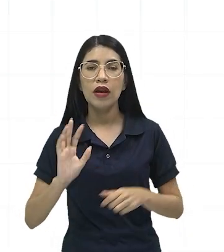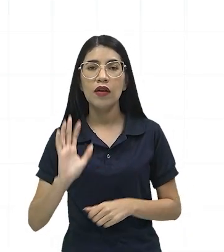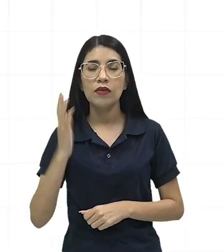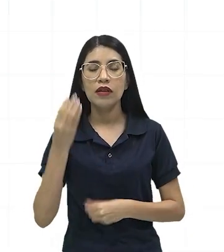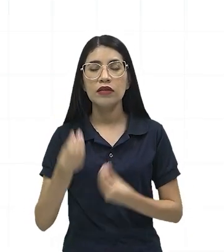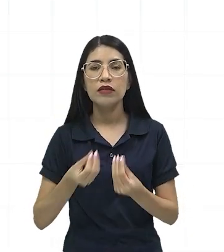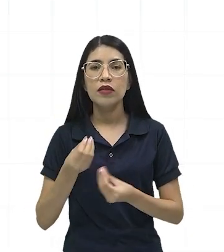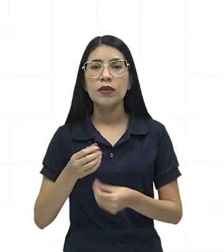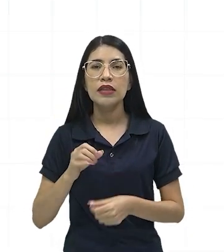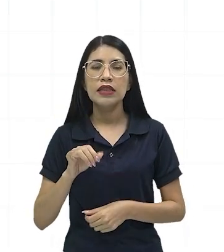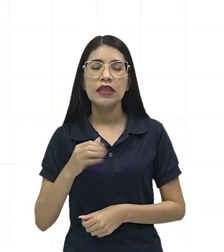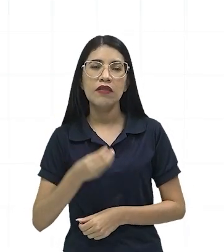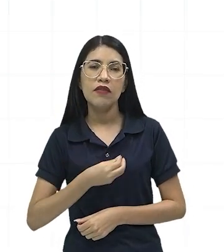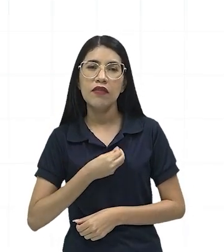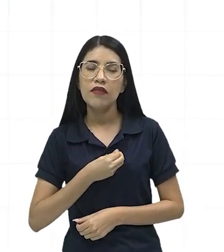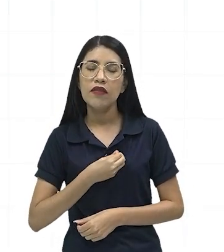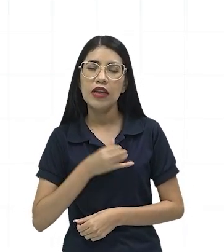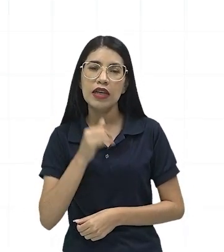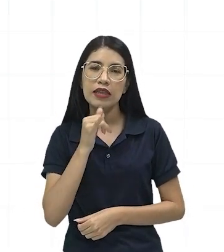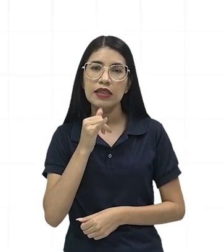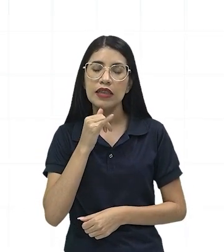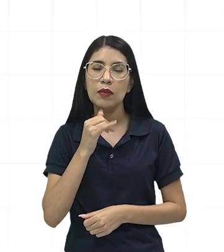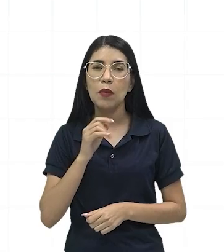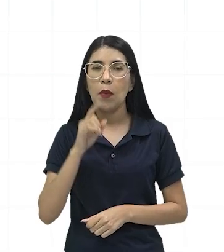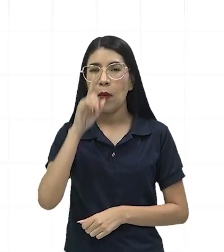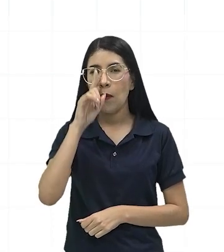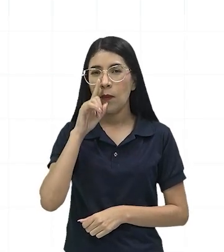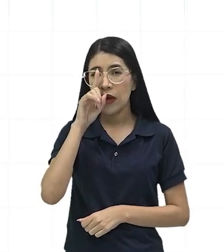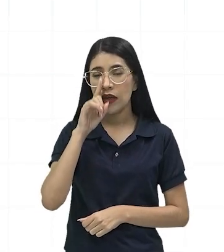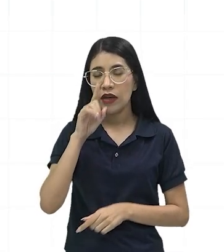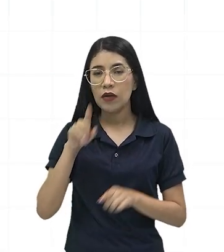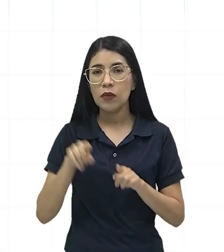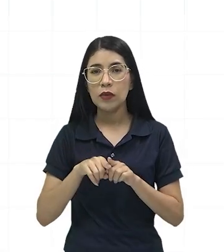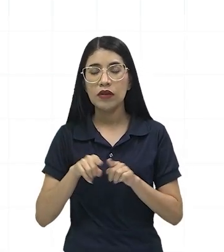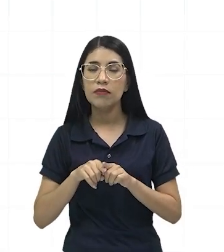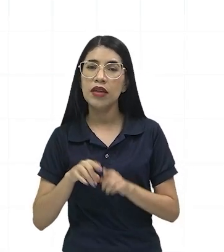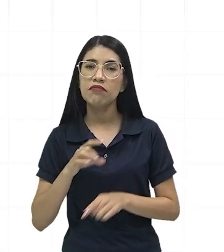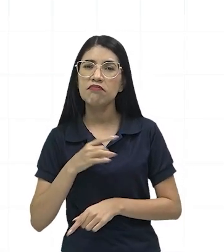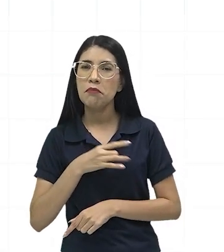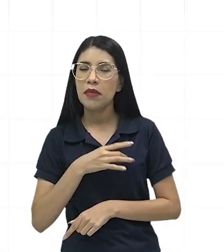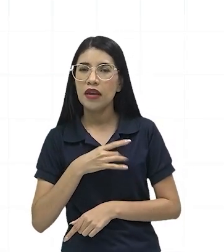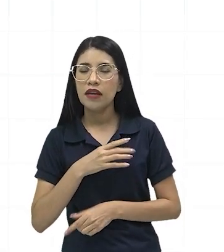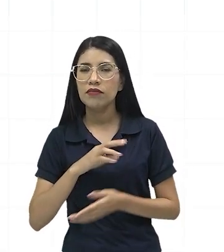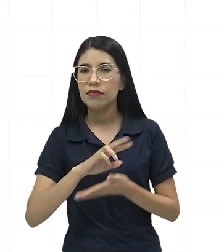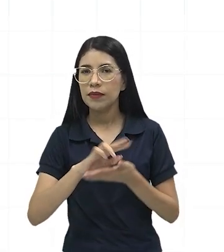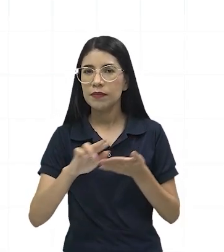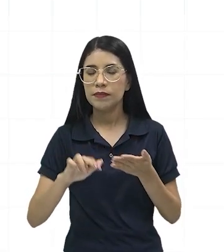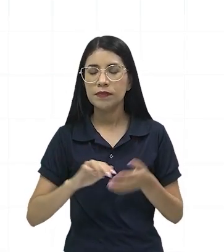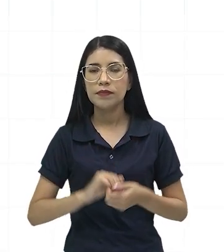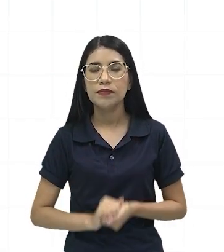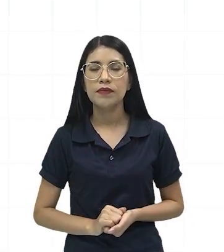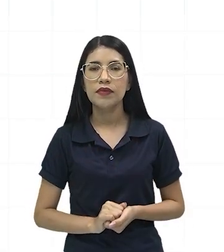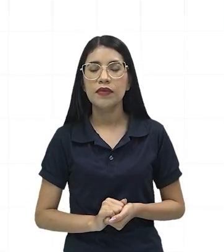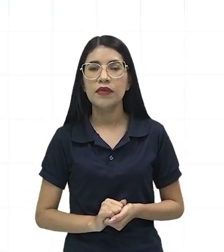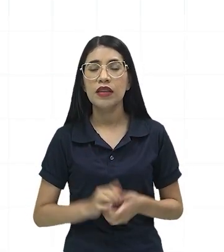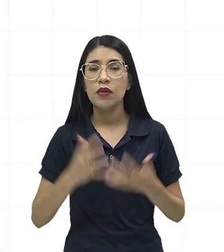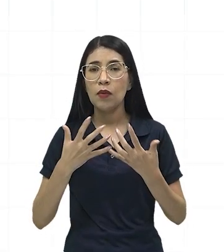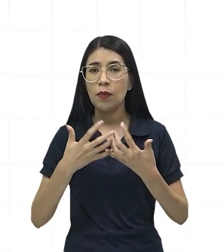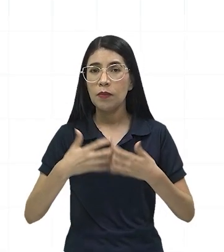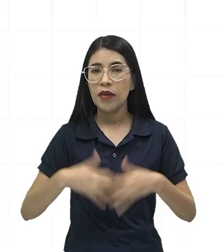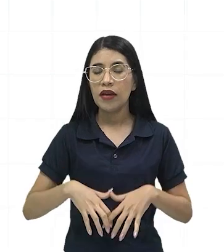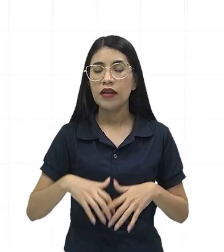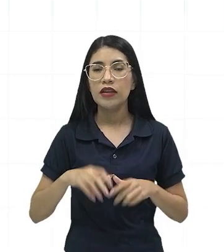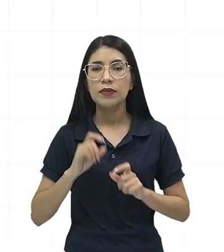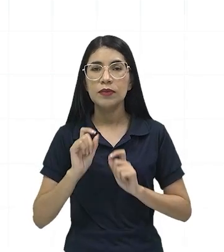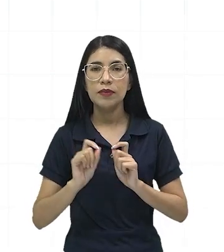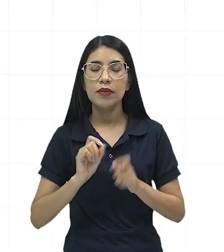que ocorre quando vivenciamos situações de perigo ou ameaça, certo? Esse